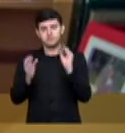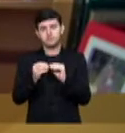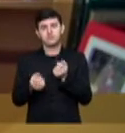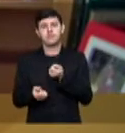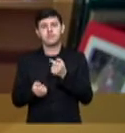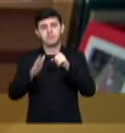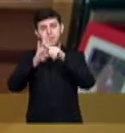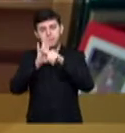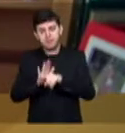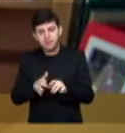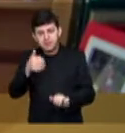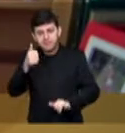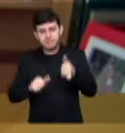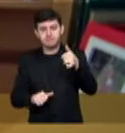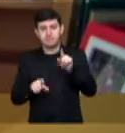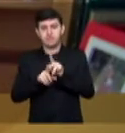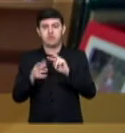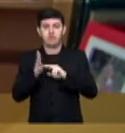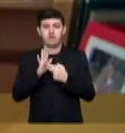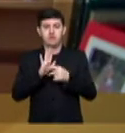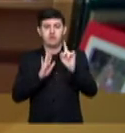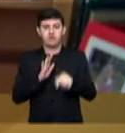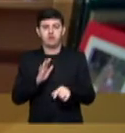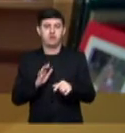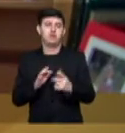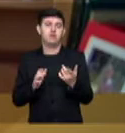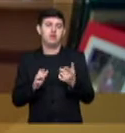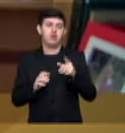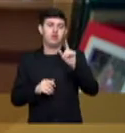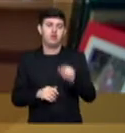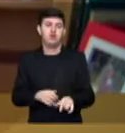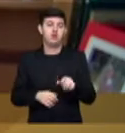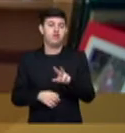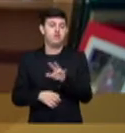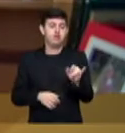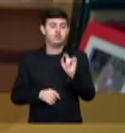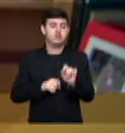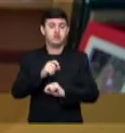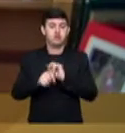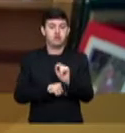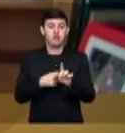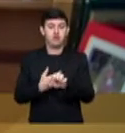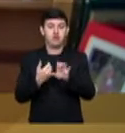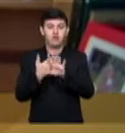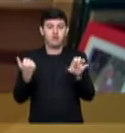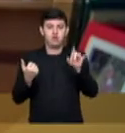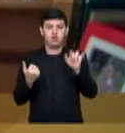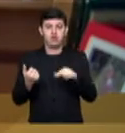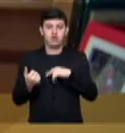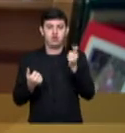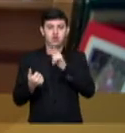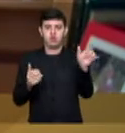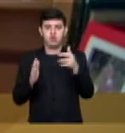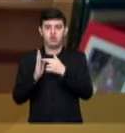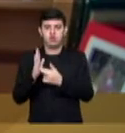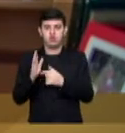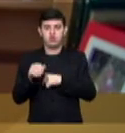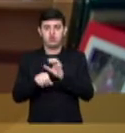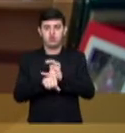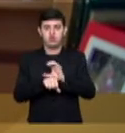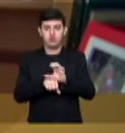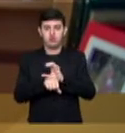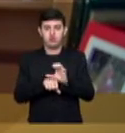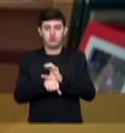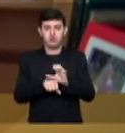análise são meras presunções relativas, aptas a serem afastadas pela incidência de outra norma constitucional. Ao meu ver, é